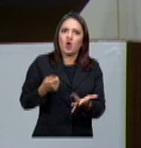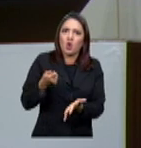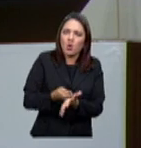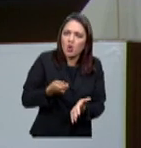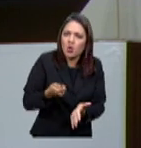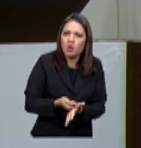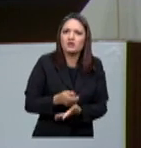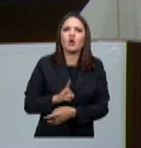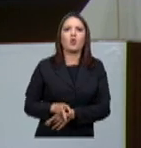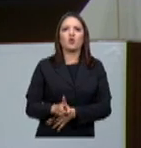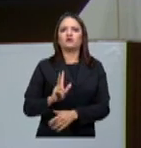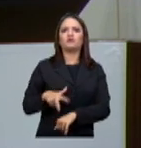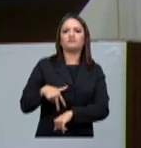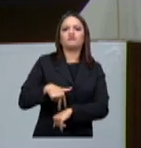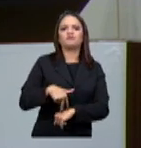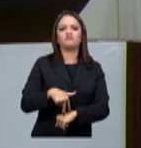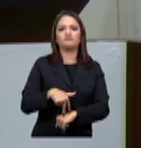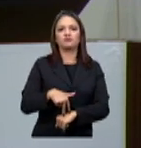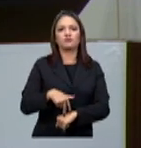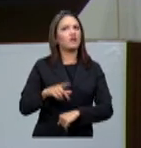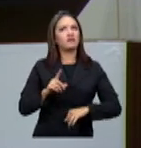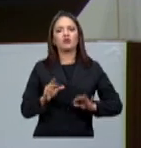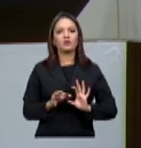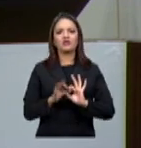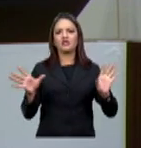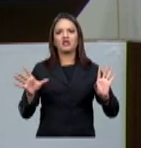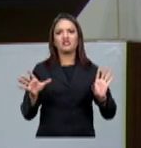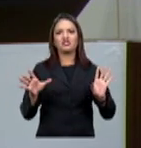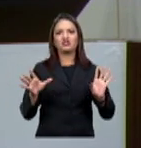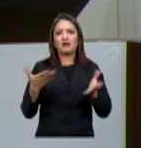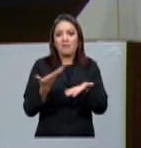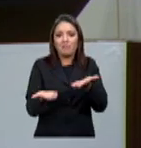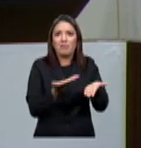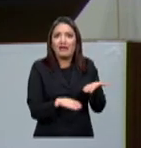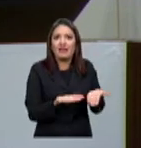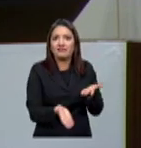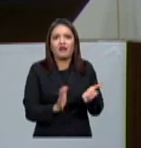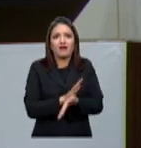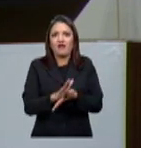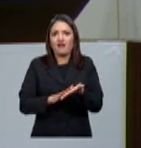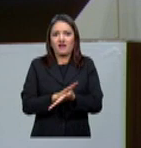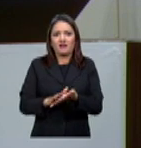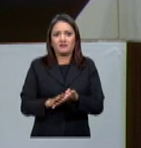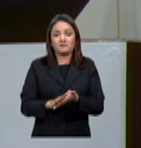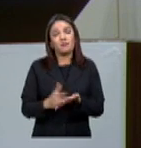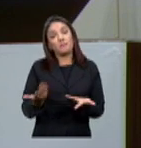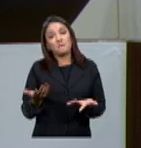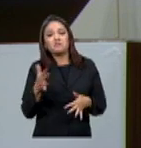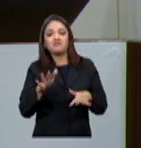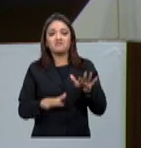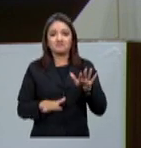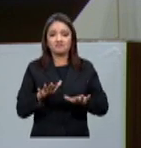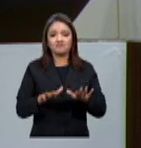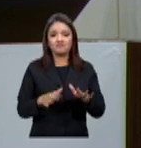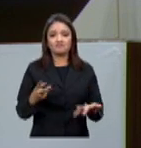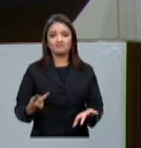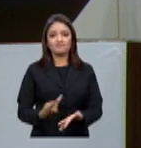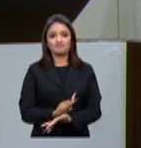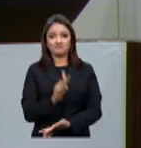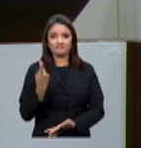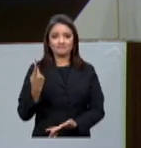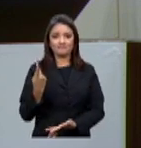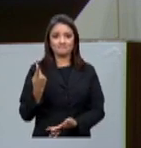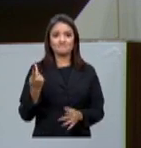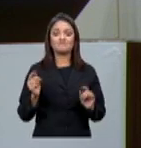levantada e não permitir qualquer retrocesso o que muitas vezes acontece ministra Cármen Lúcia